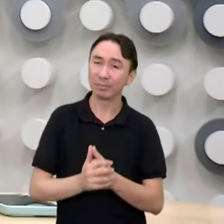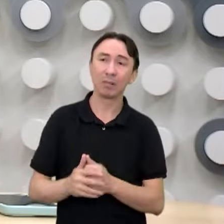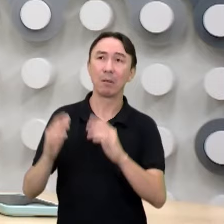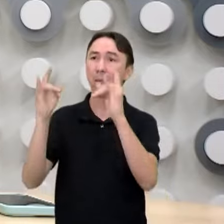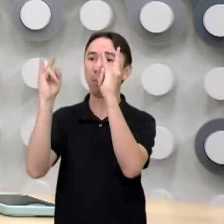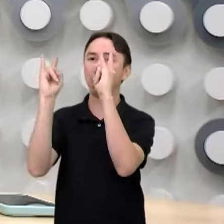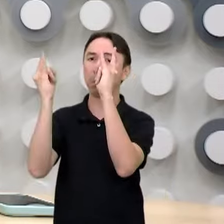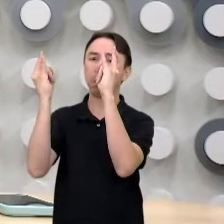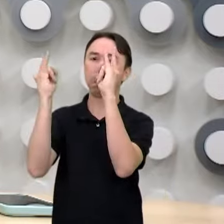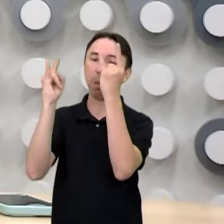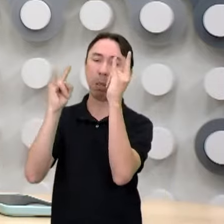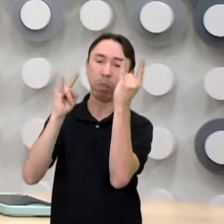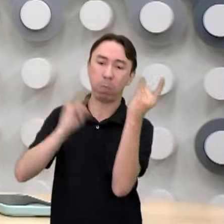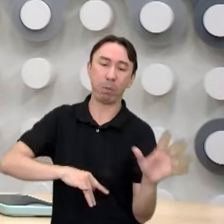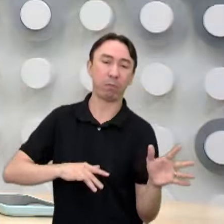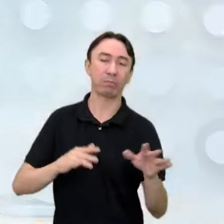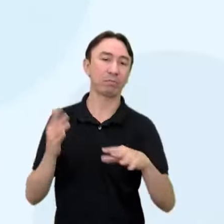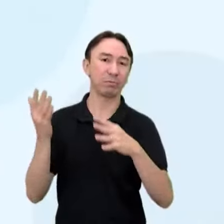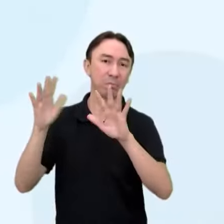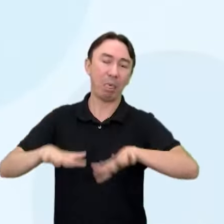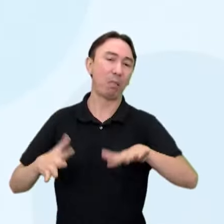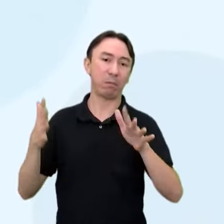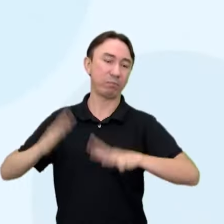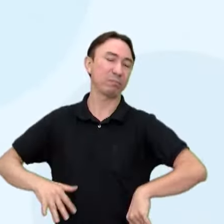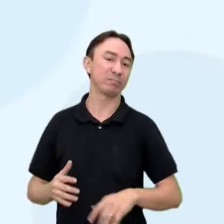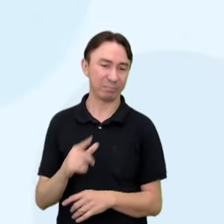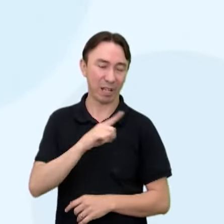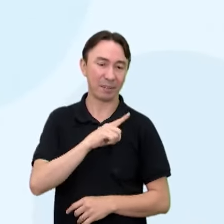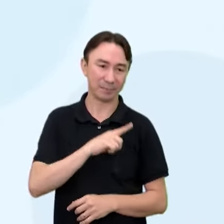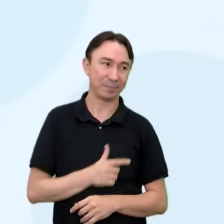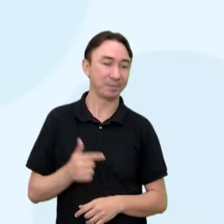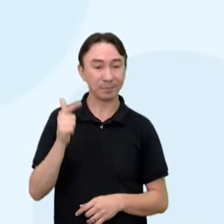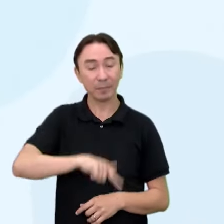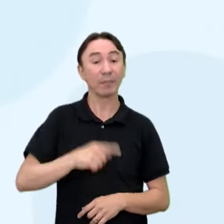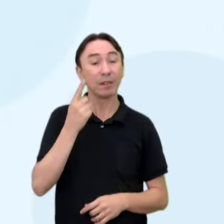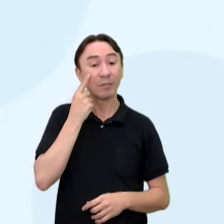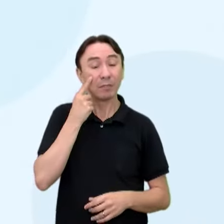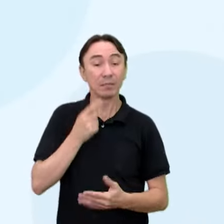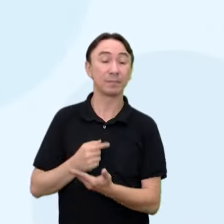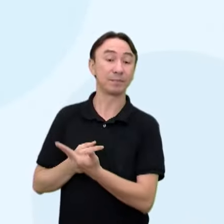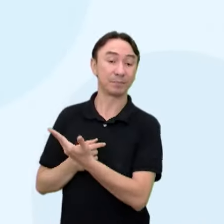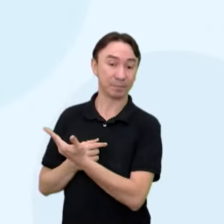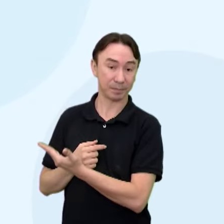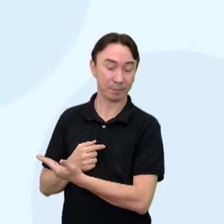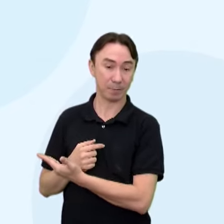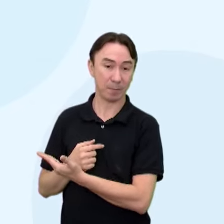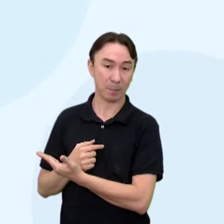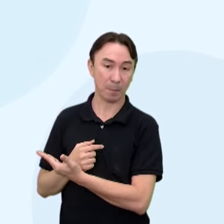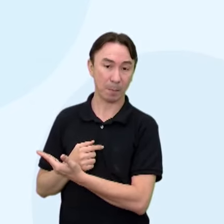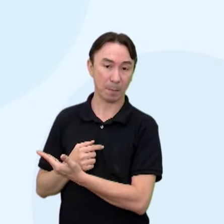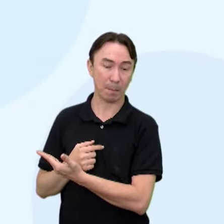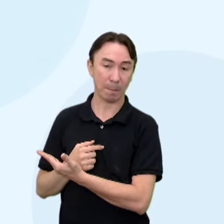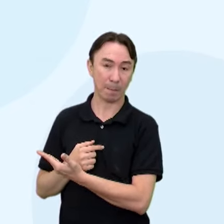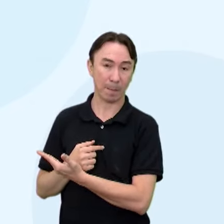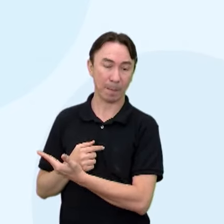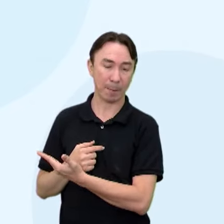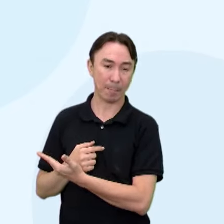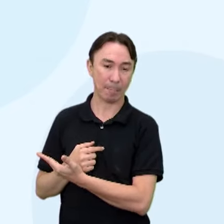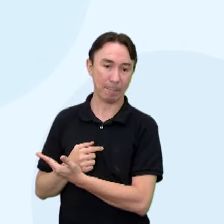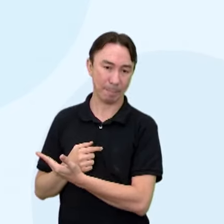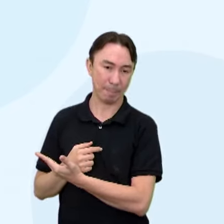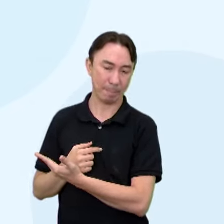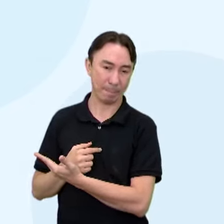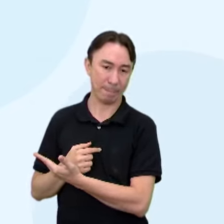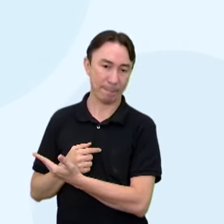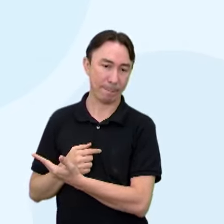uma voltadinha lá nas placas tectônicas que eu quero mostrar lá, né, a região lá que o cientista ele acabou falando, né? Então, por exemplo, no caso do